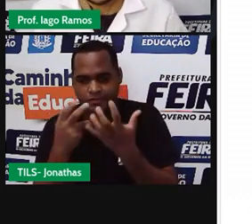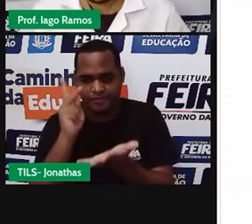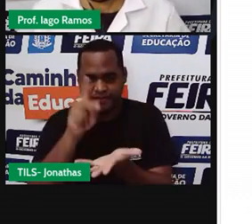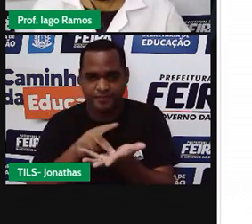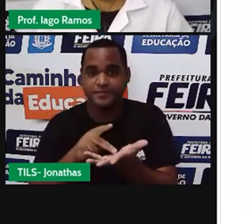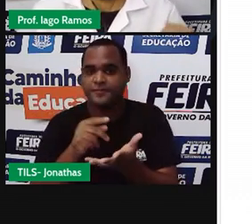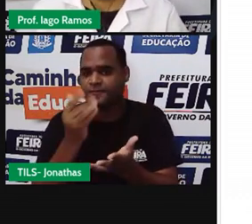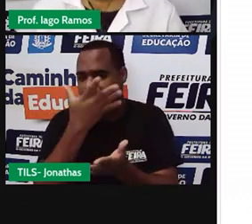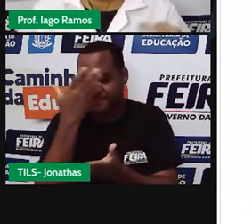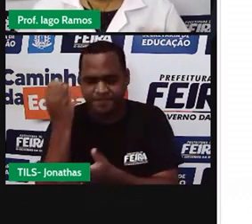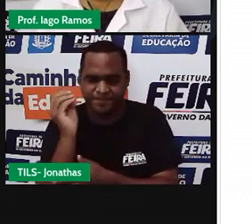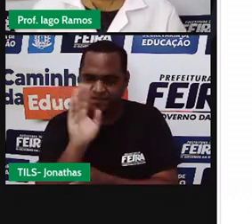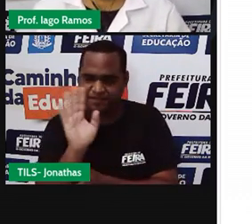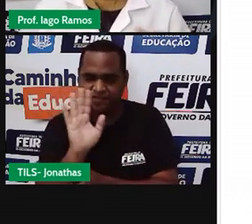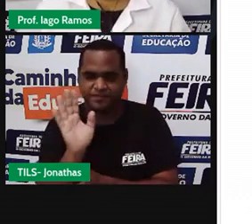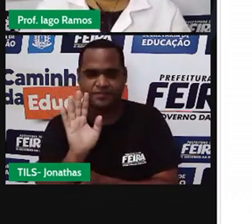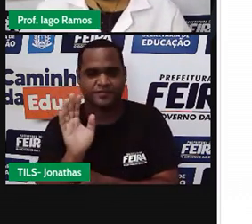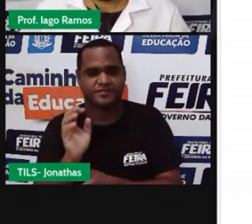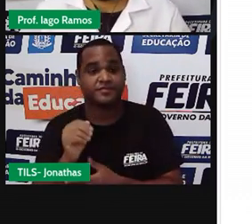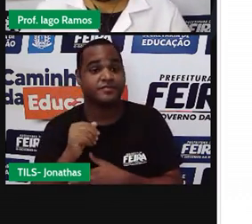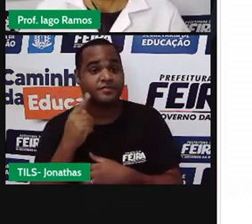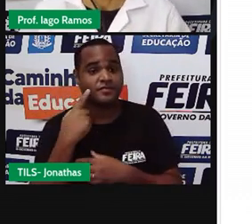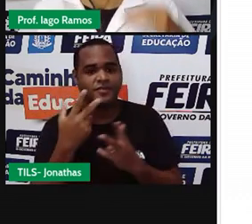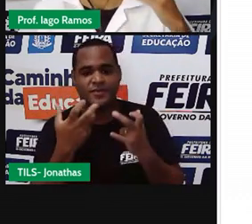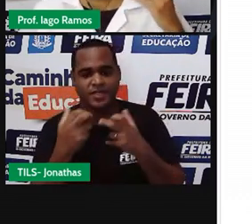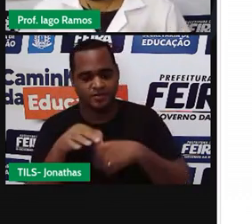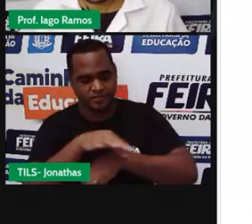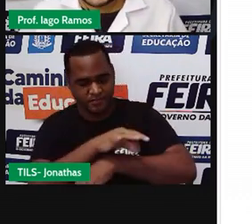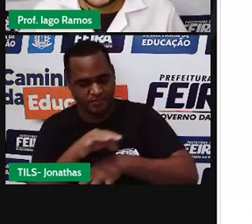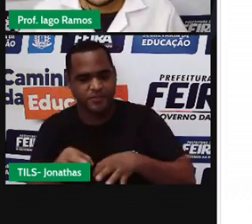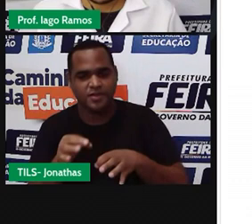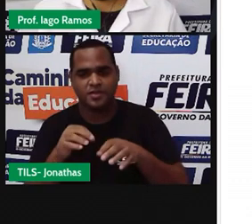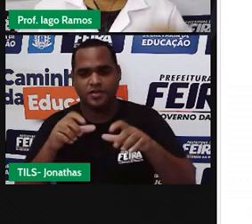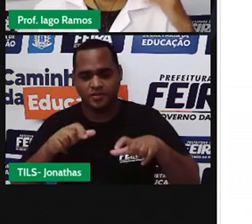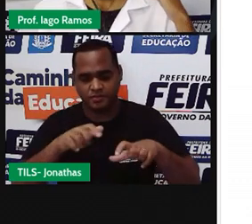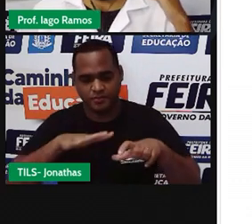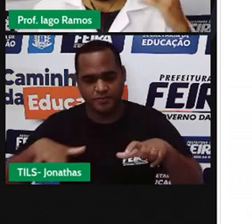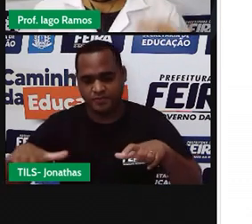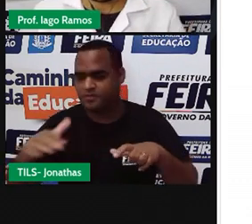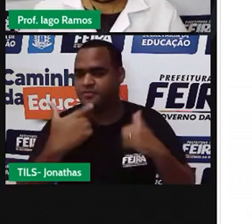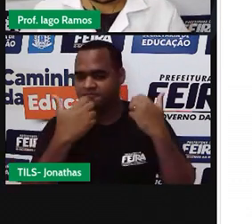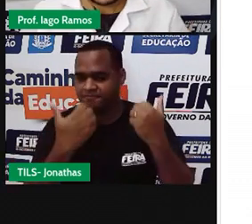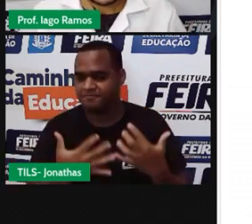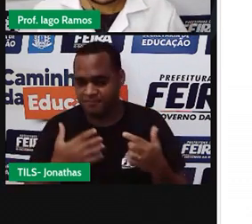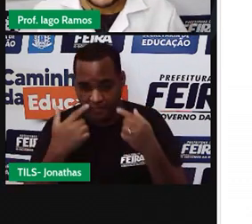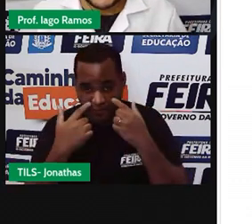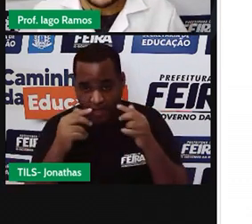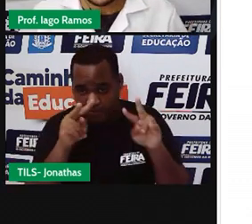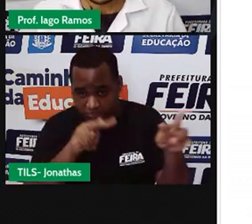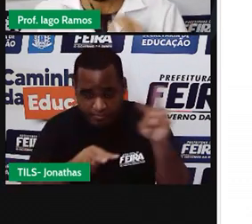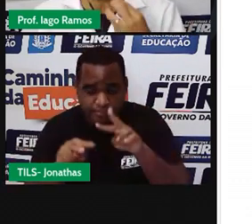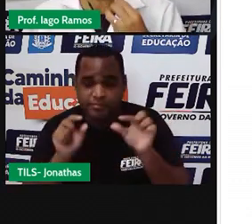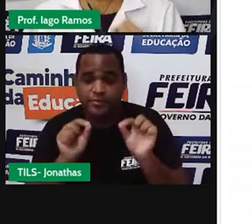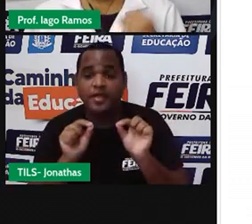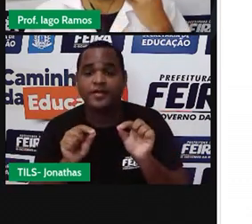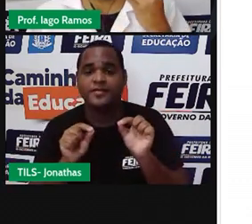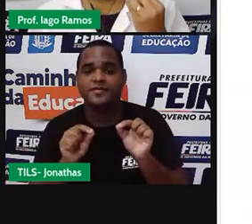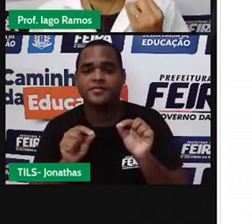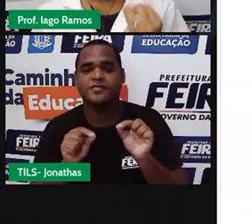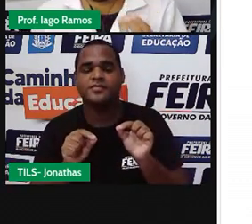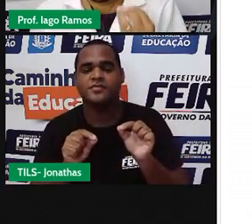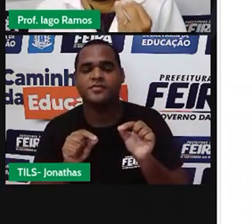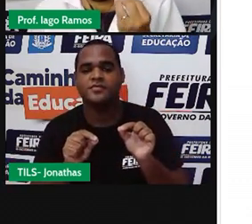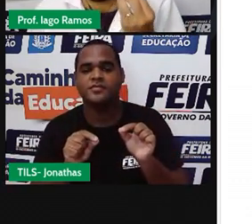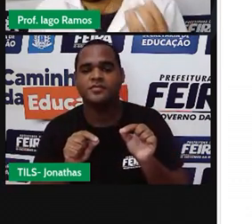não esquecer falou de medida de superfície O que está sendo dito é área tá eu